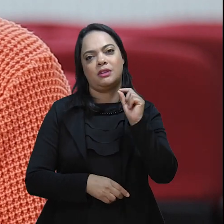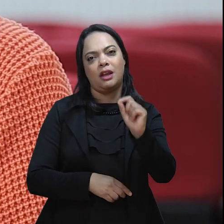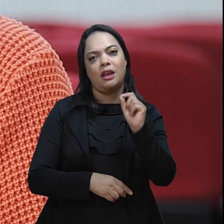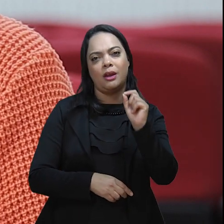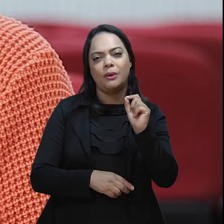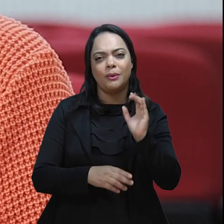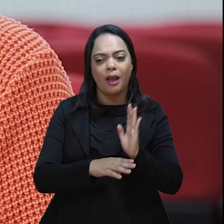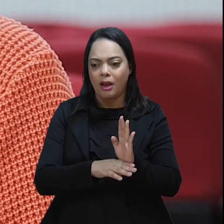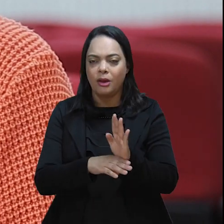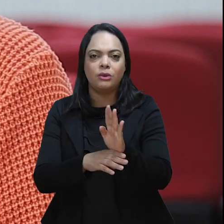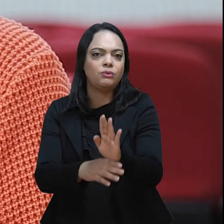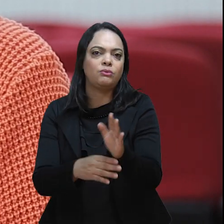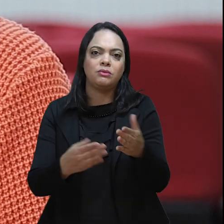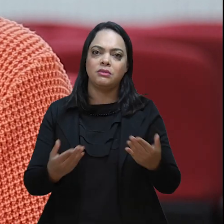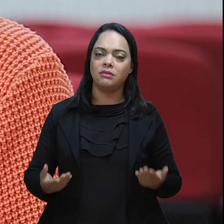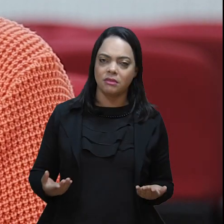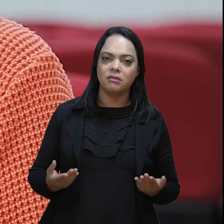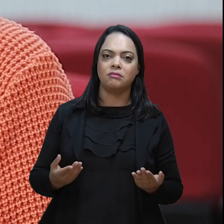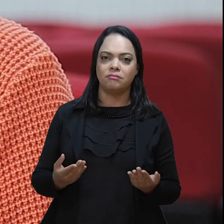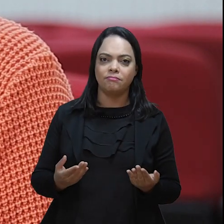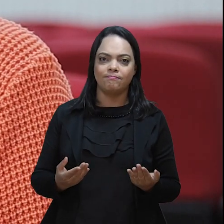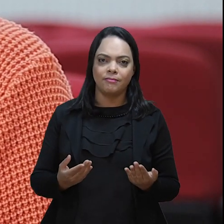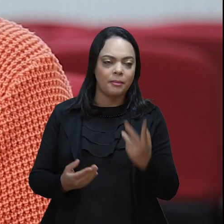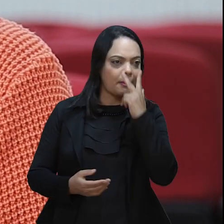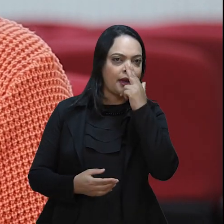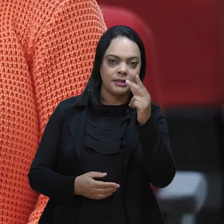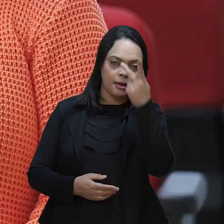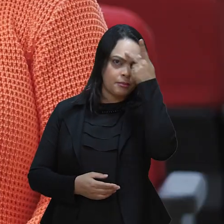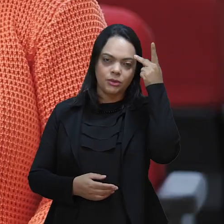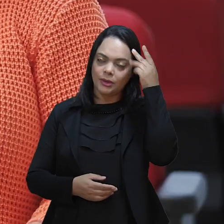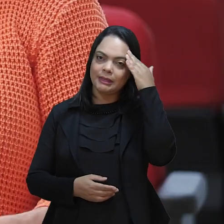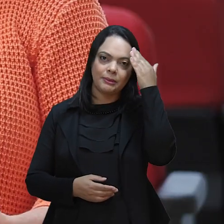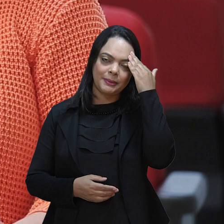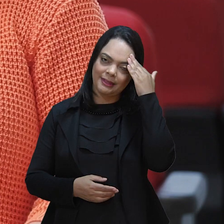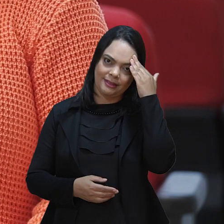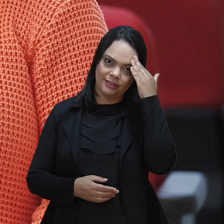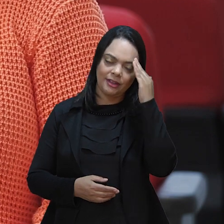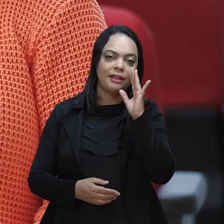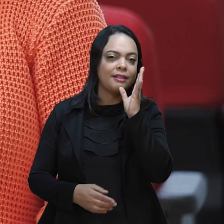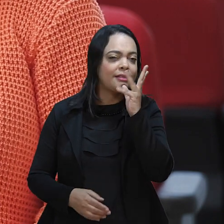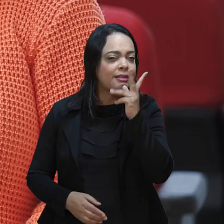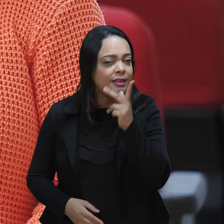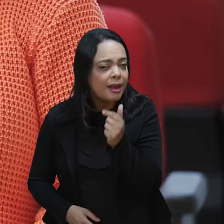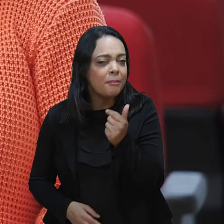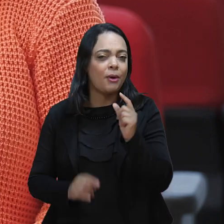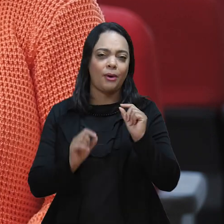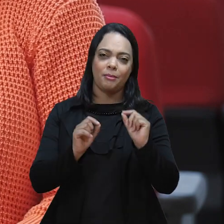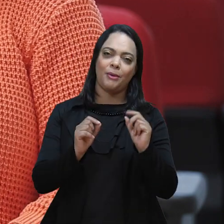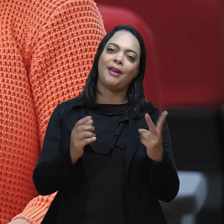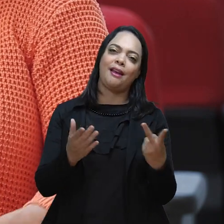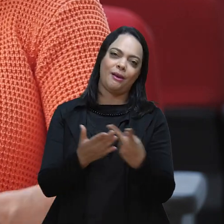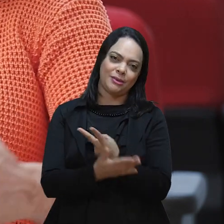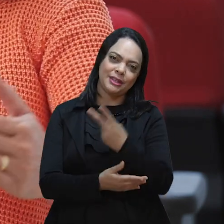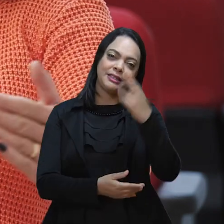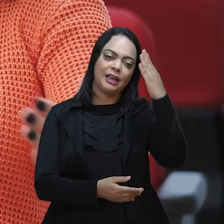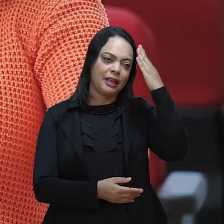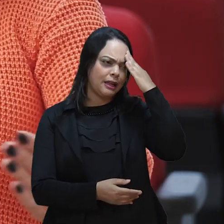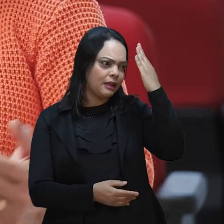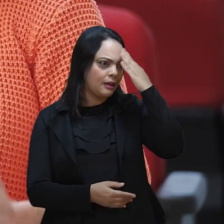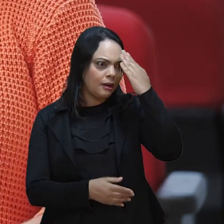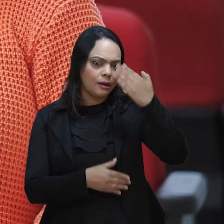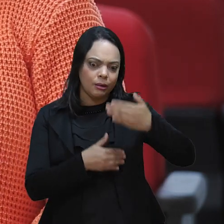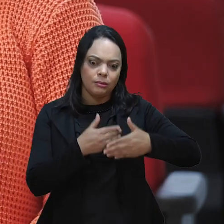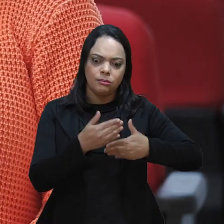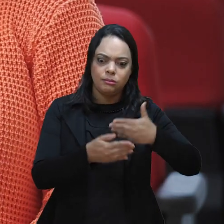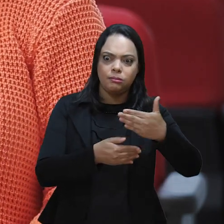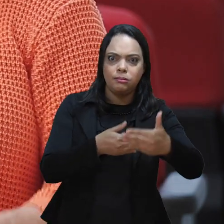aconteceu. A gente pode dizer assim, não caiu a ficha. Então, demora um pouco para que isso aconteça, e por isso que às vezes demora